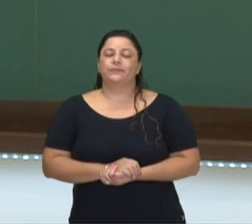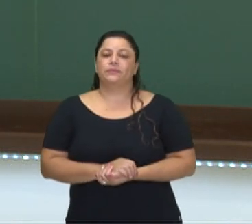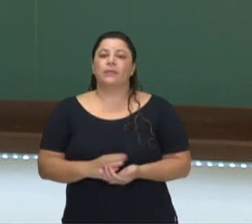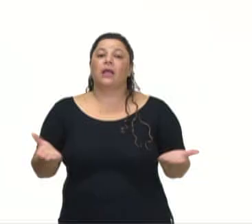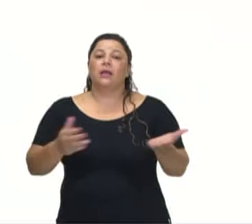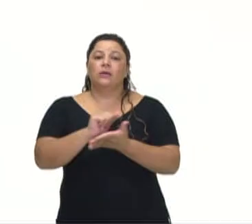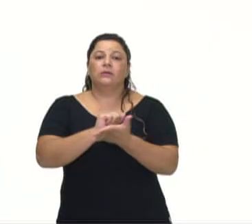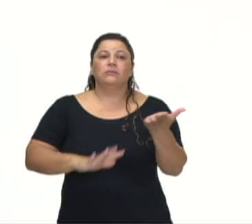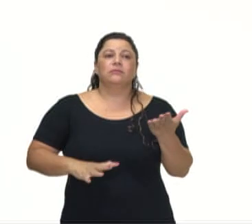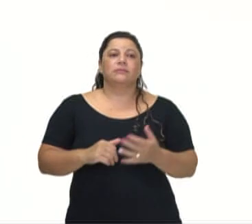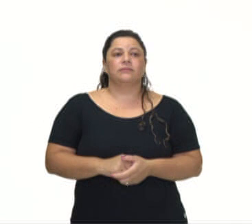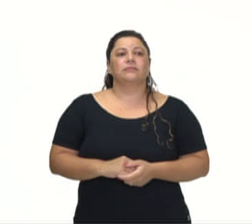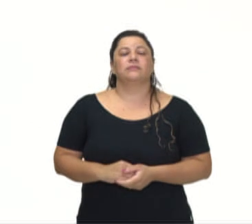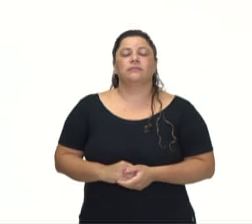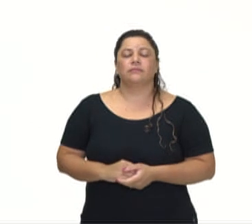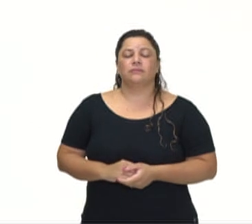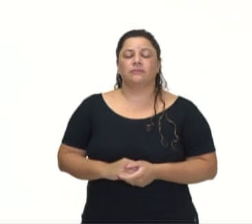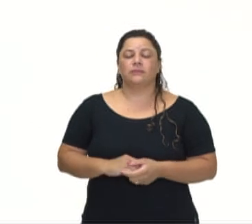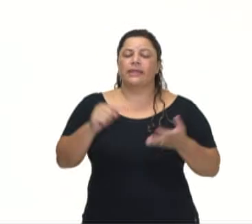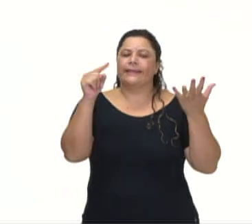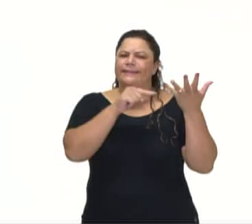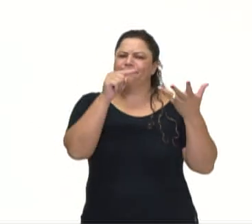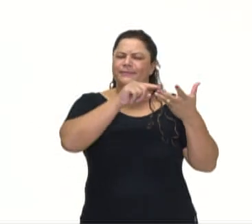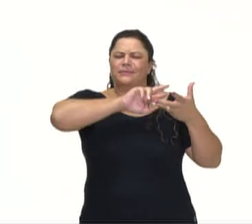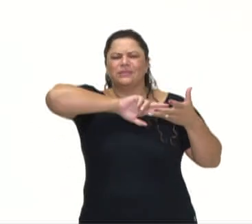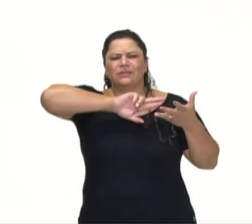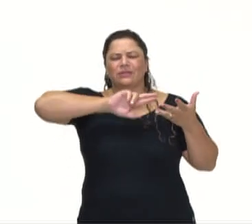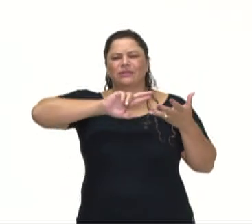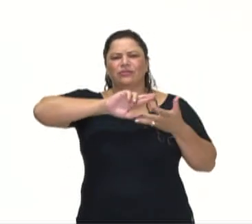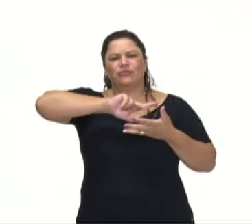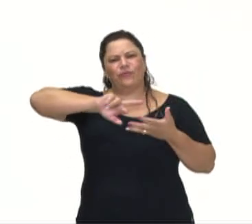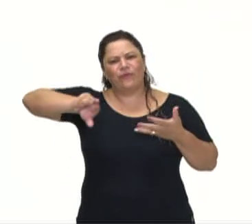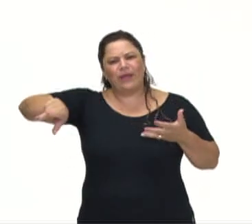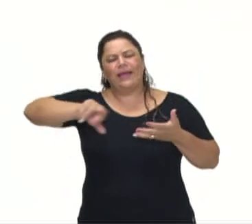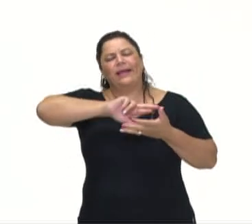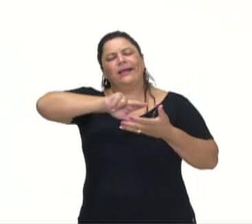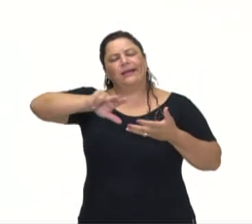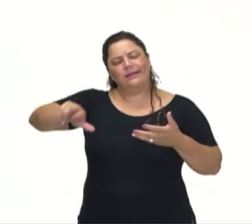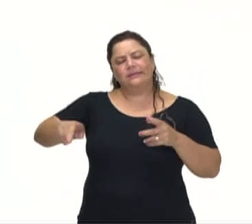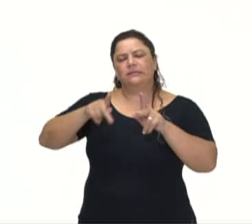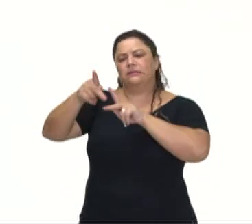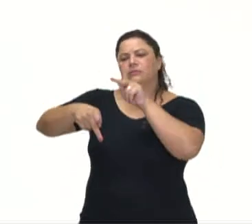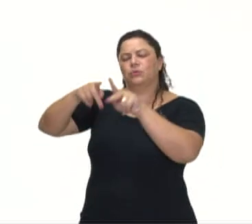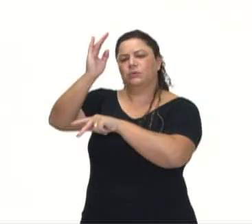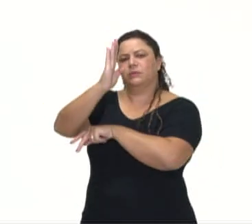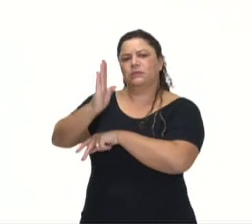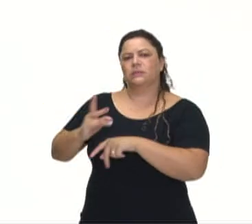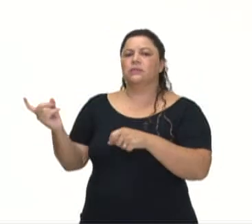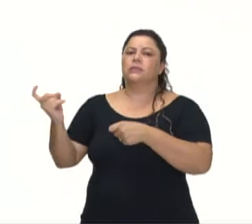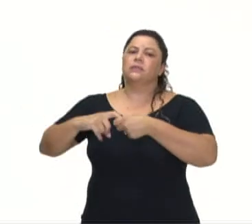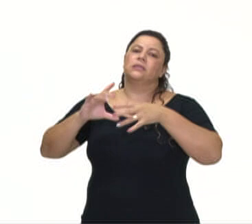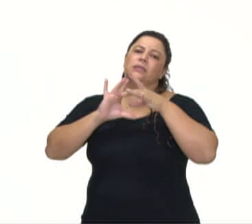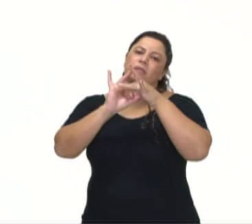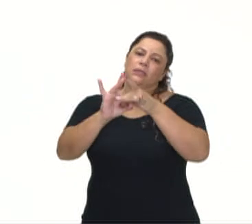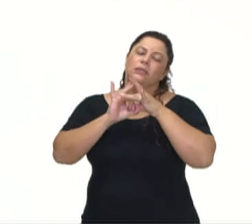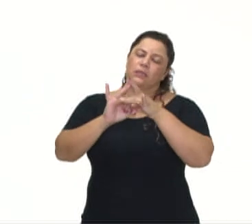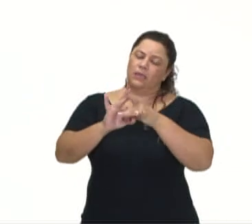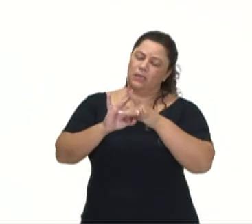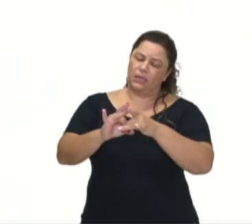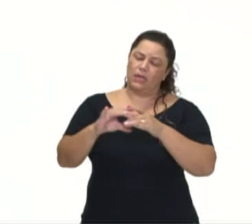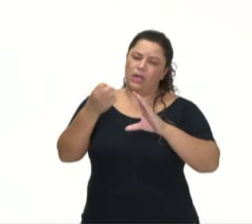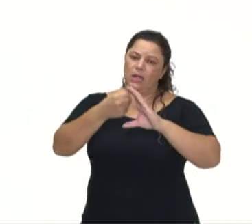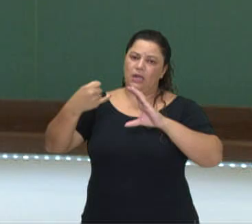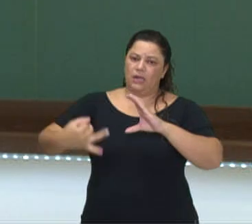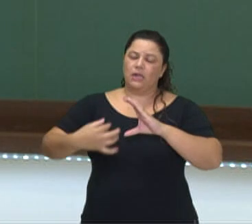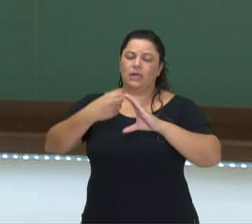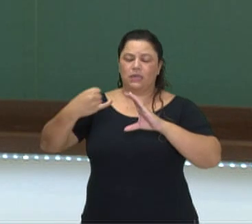ali. Considerando a diversidade da população brasileira, que está ligada ali a fatores, a